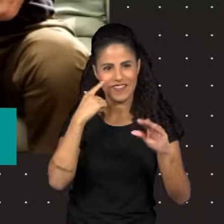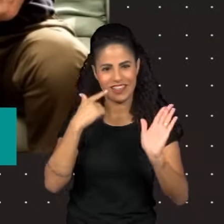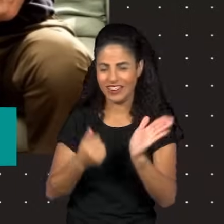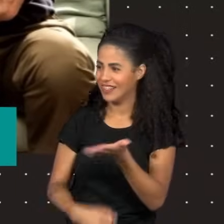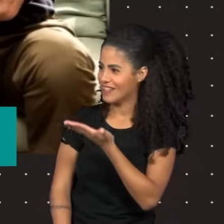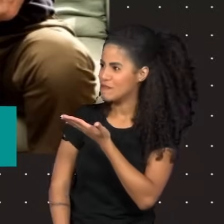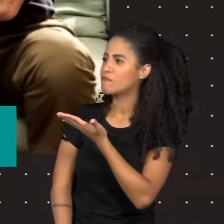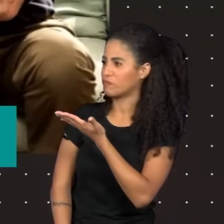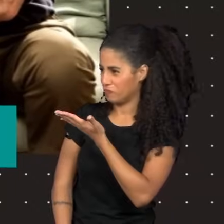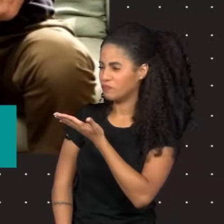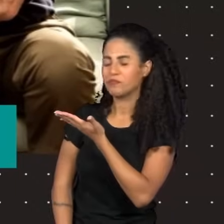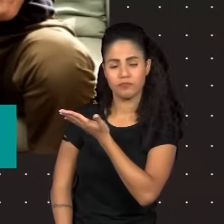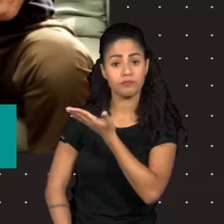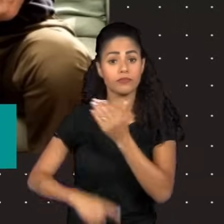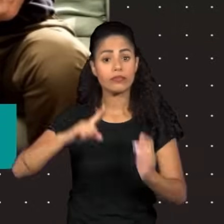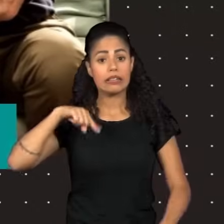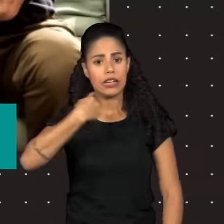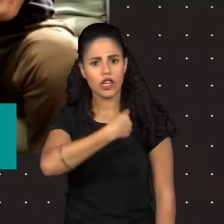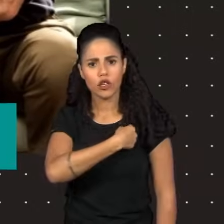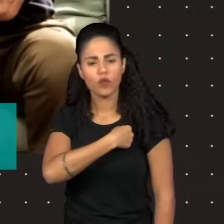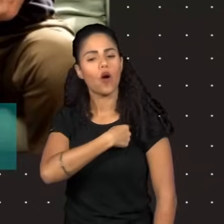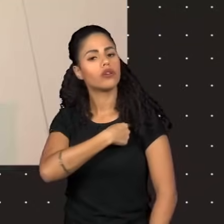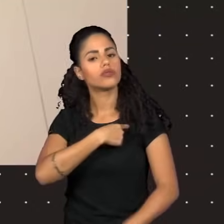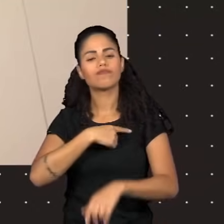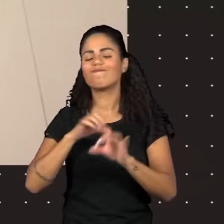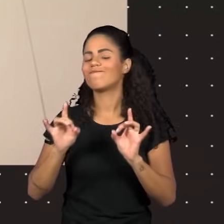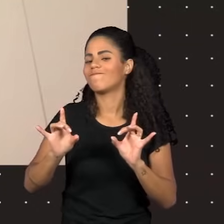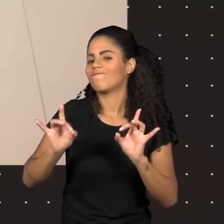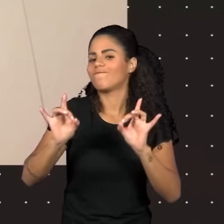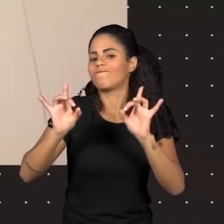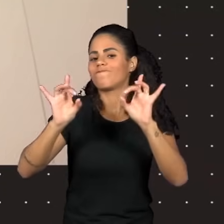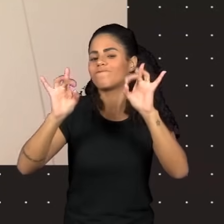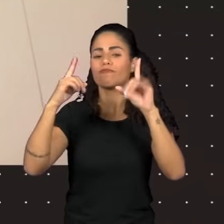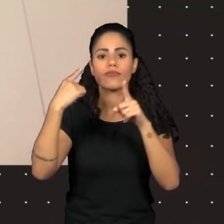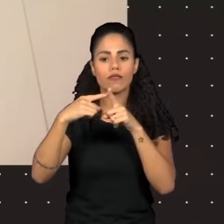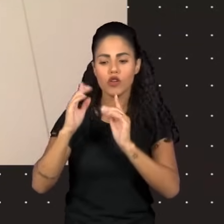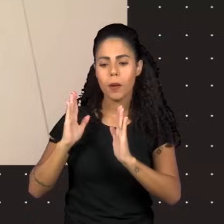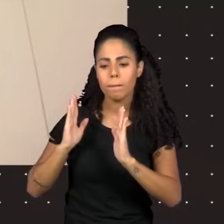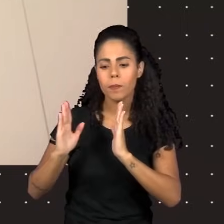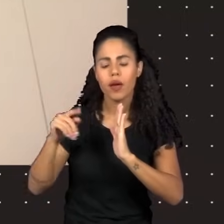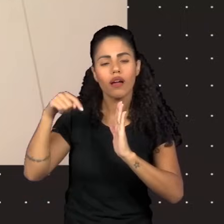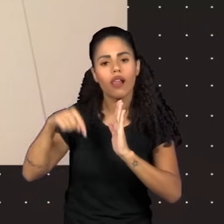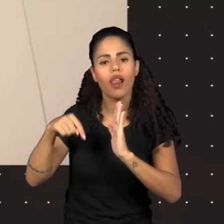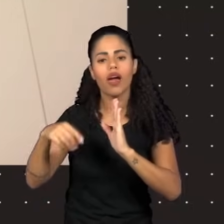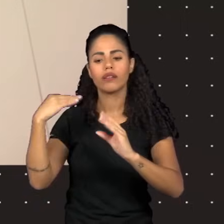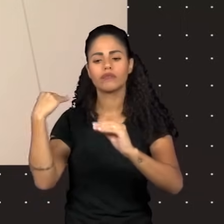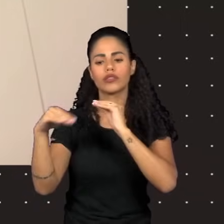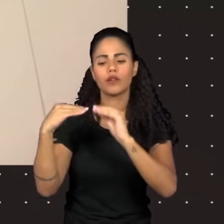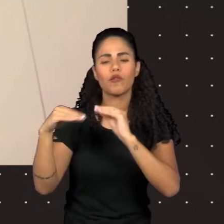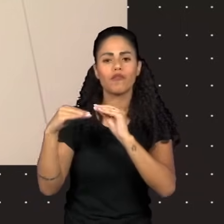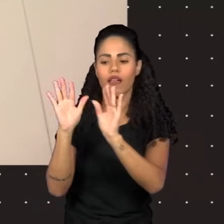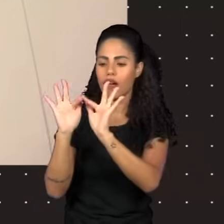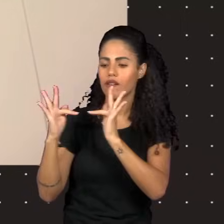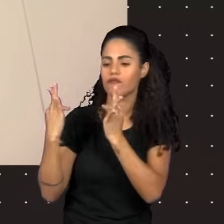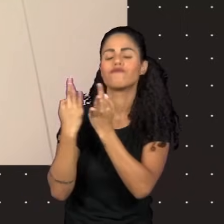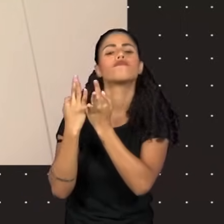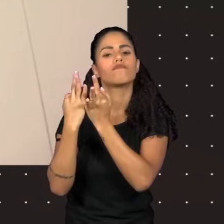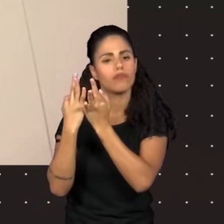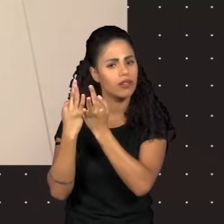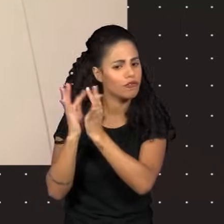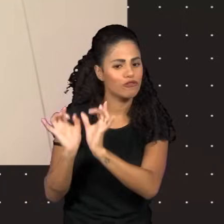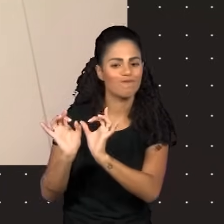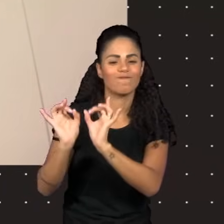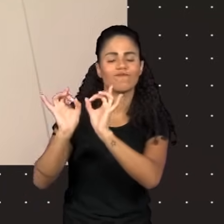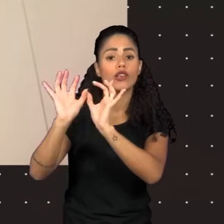Pantanal, e a gente tinha uma situação muito especial, porque a primeira fase toda do Pantanal praticamente é essa família, tudo